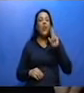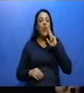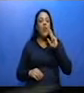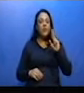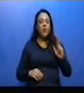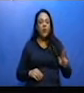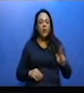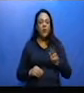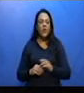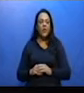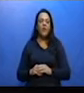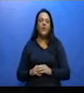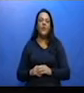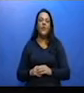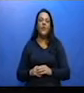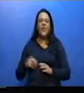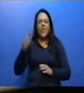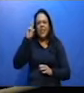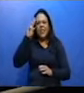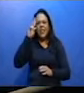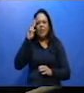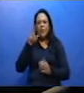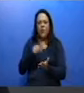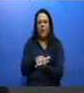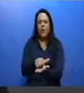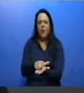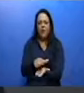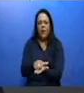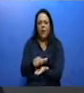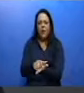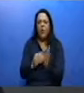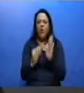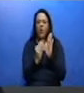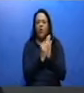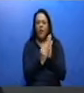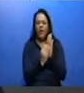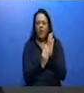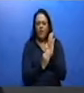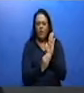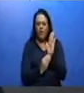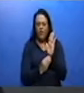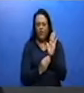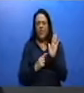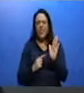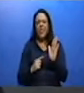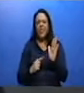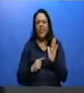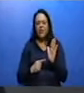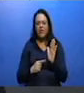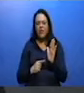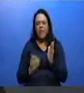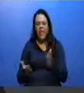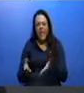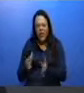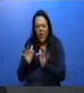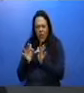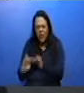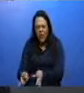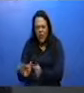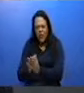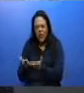de pesquisa. Lembram a ficha que a professora mostrou no final da unidade? No final da apostila 2?